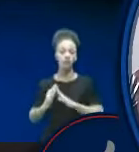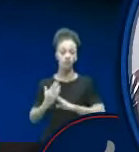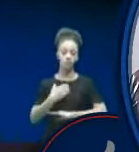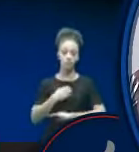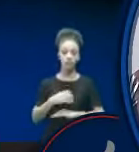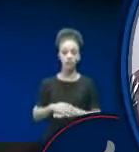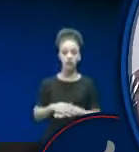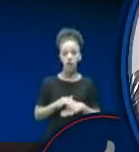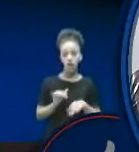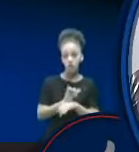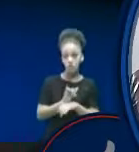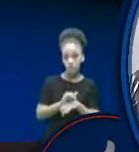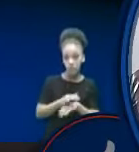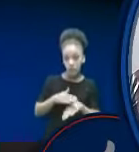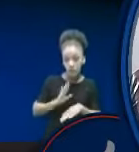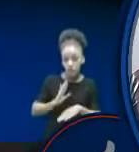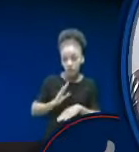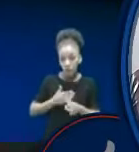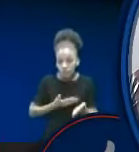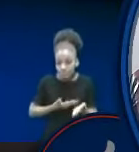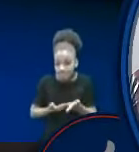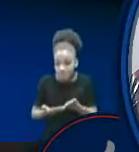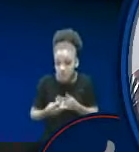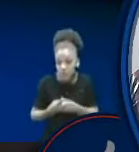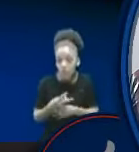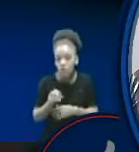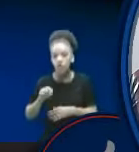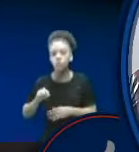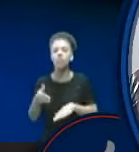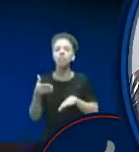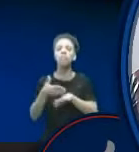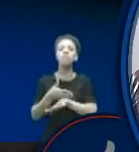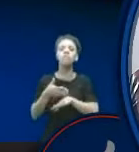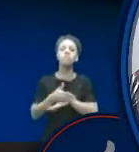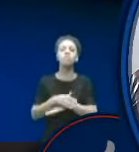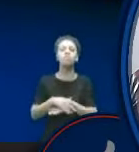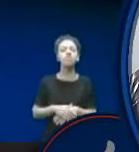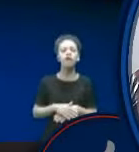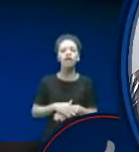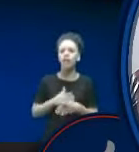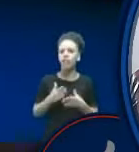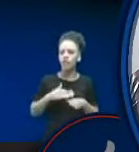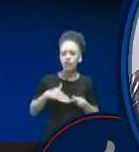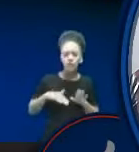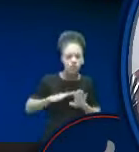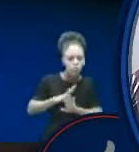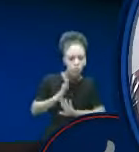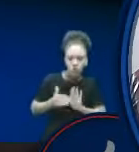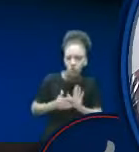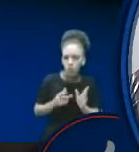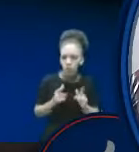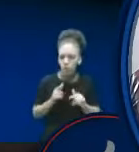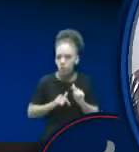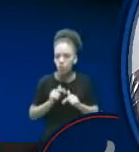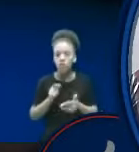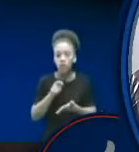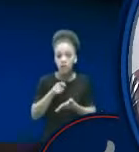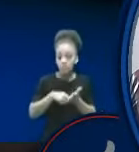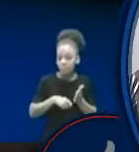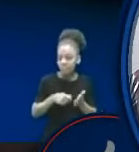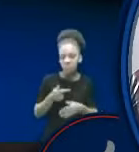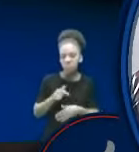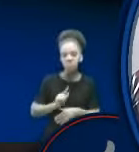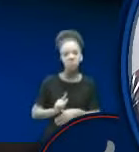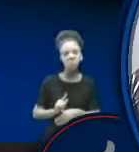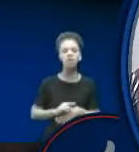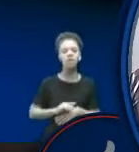que já nasce com mais de 20 milhões de clientes participantes e vai ser totalmente de graça, sem assinatura. Nós